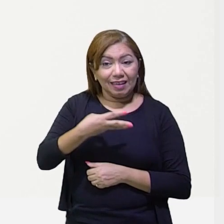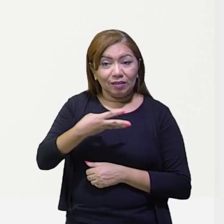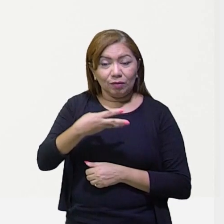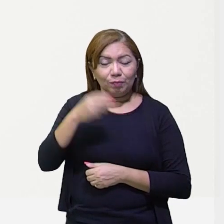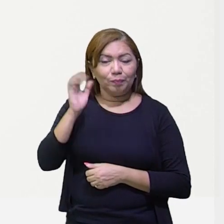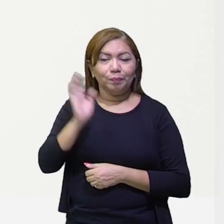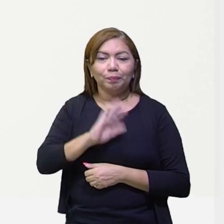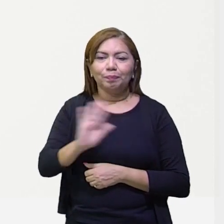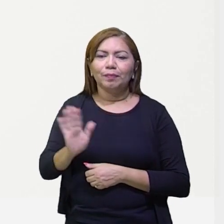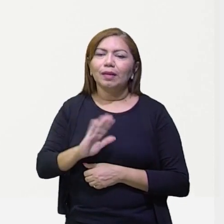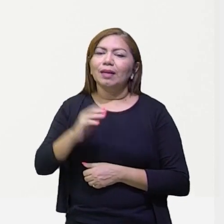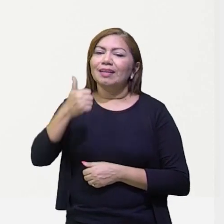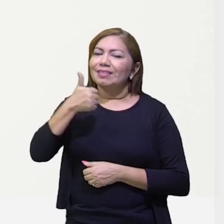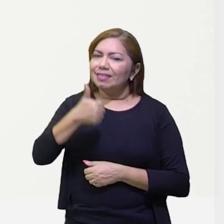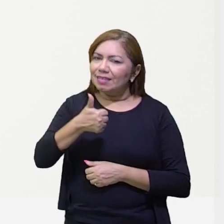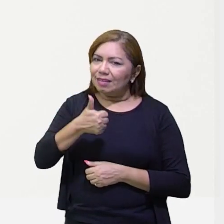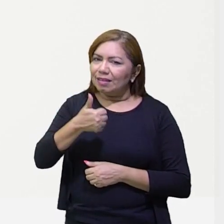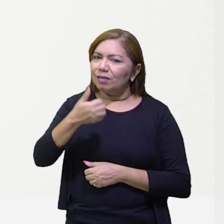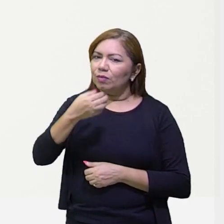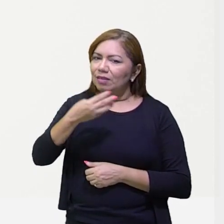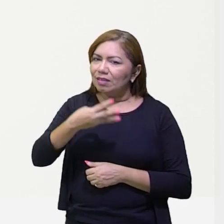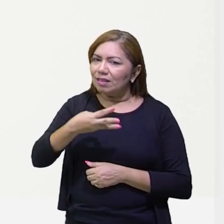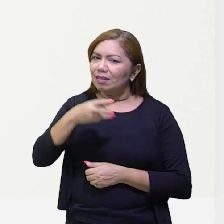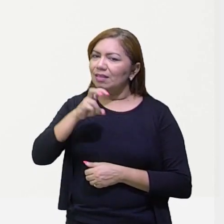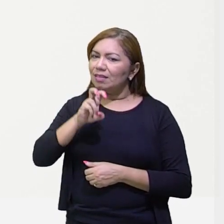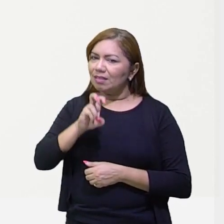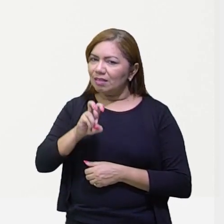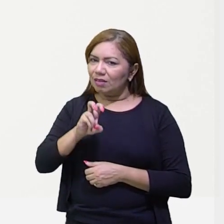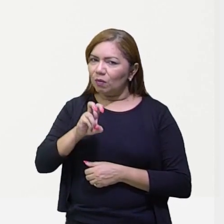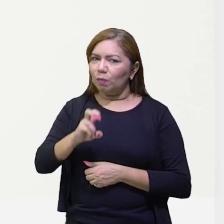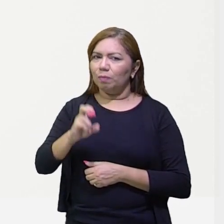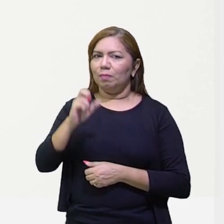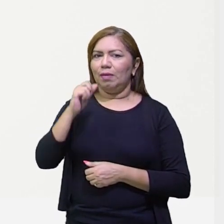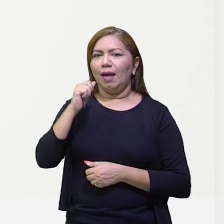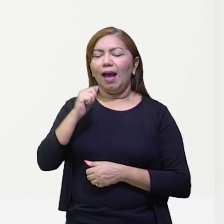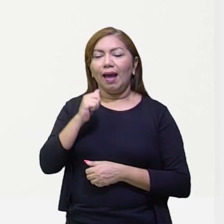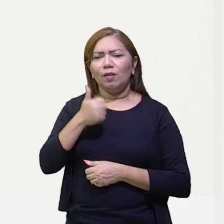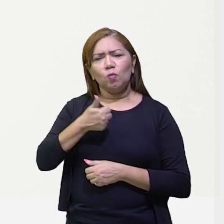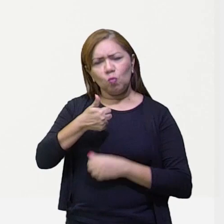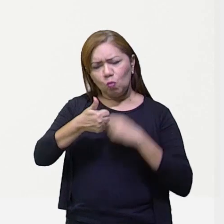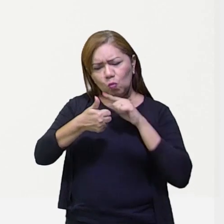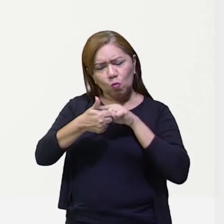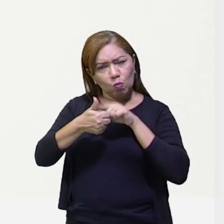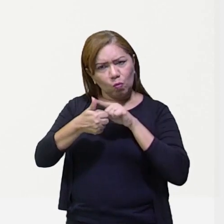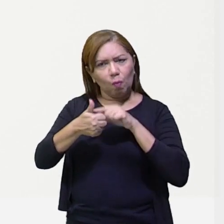vamos fazer? Nós vamos ter que pegar o quê? A partir do 13.